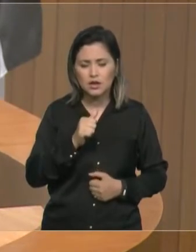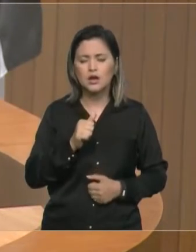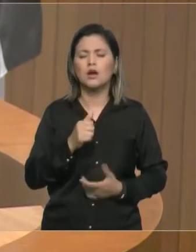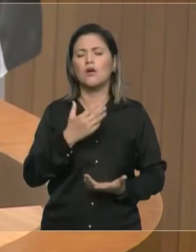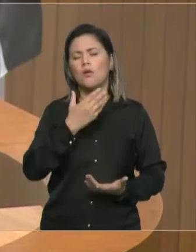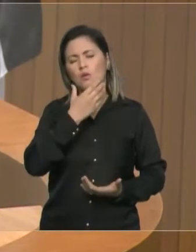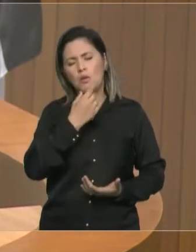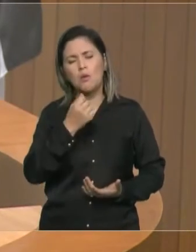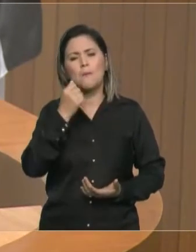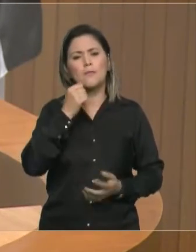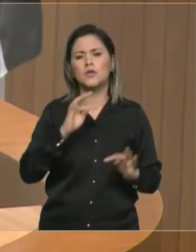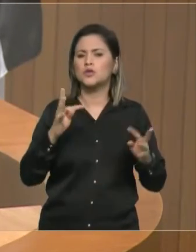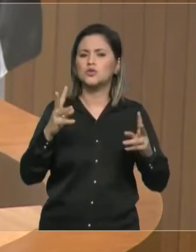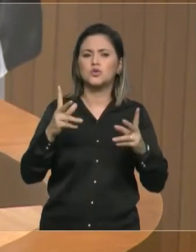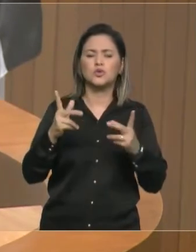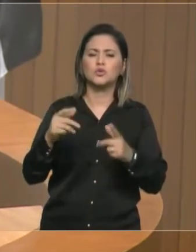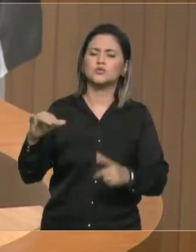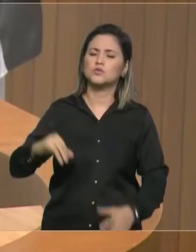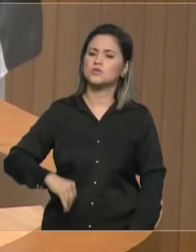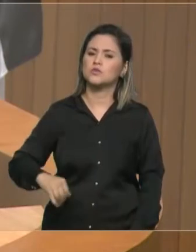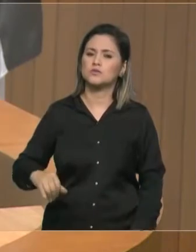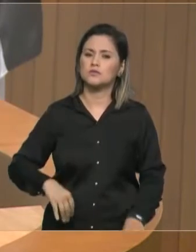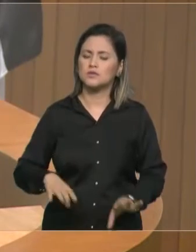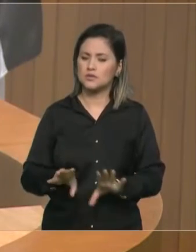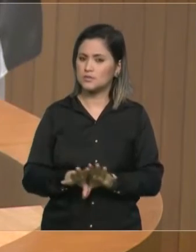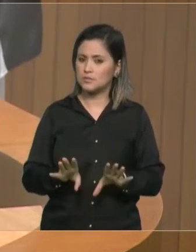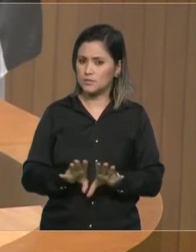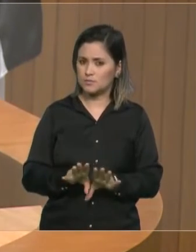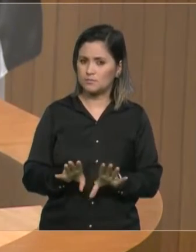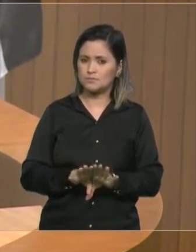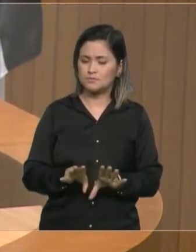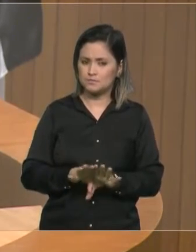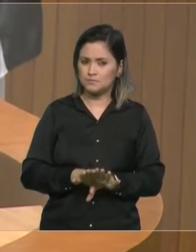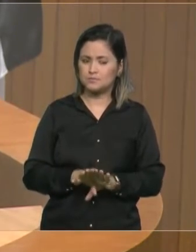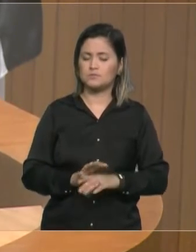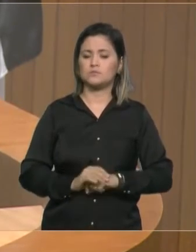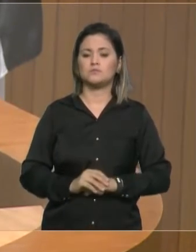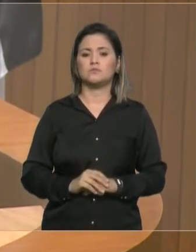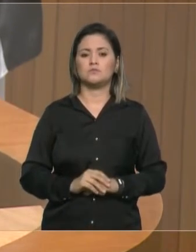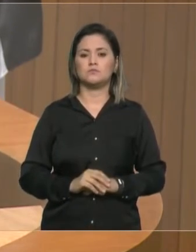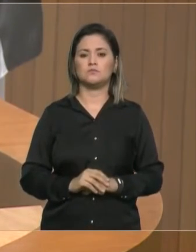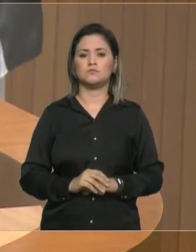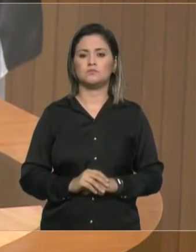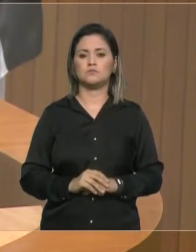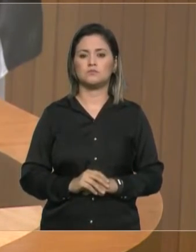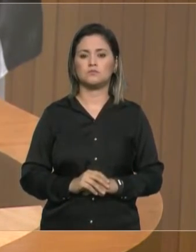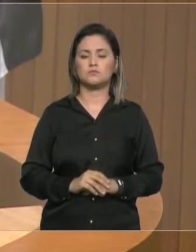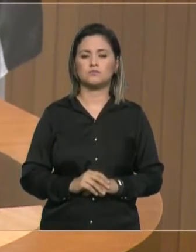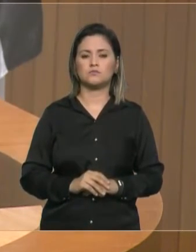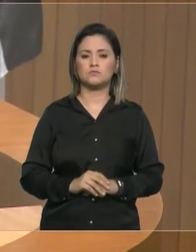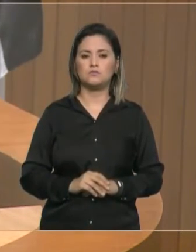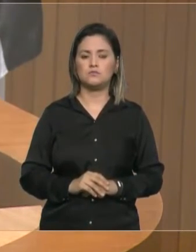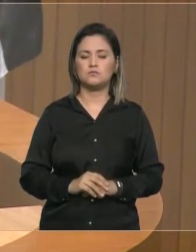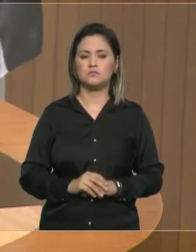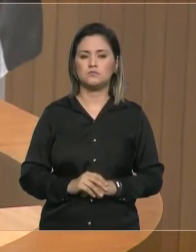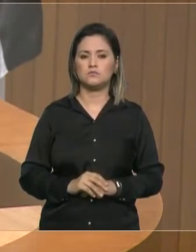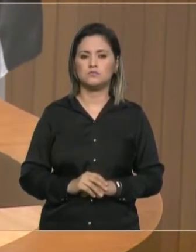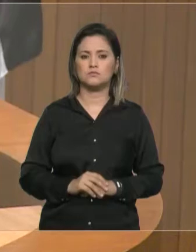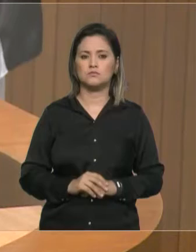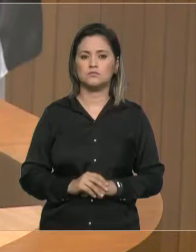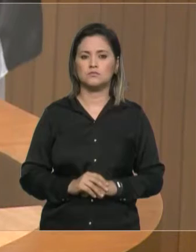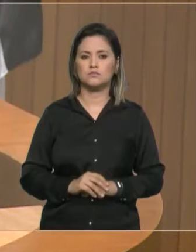mulheres, terminam sendo agredidas. E por este levantamento, tem um caso que chama também muito a